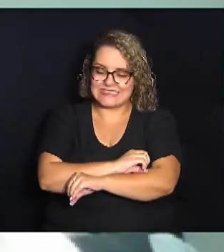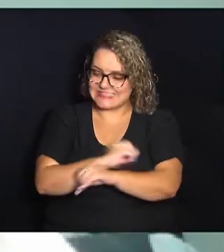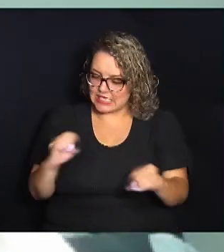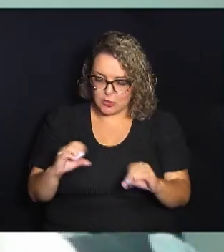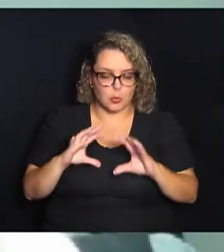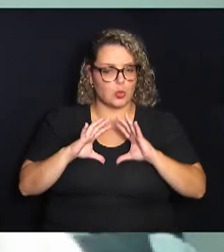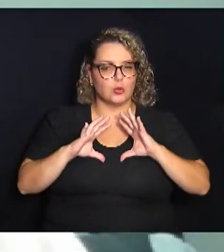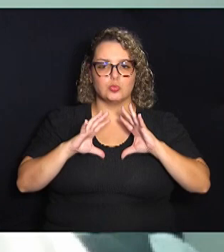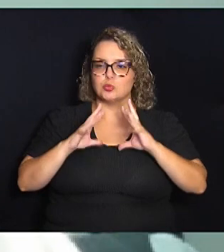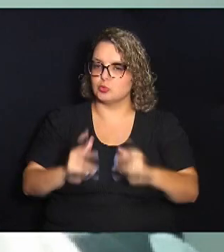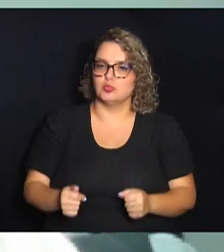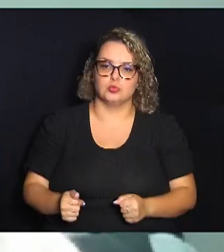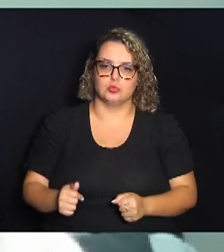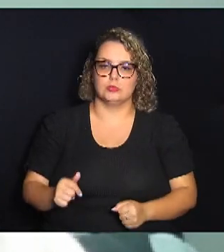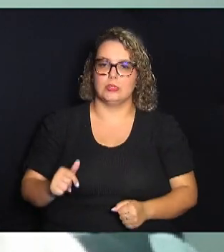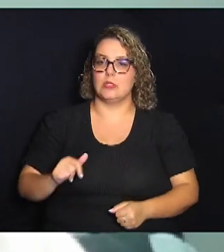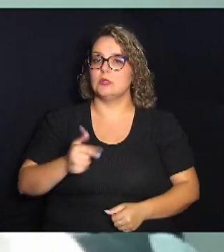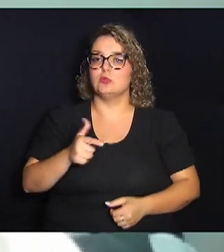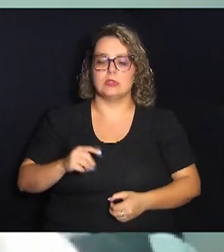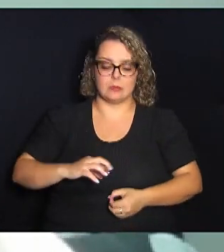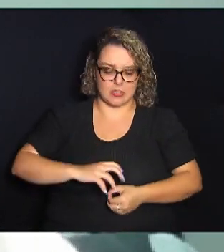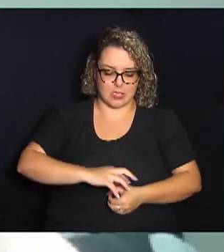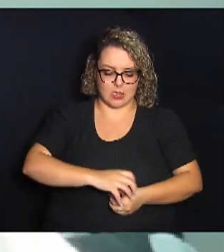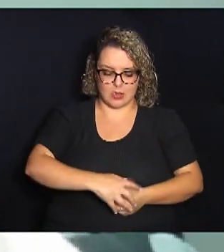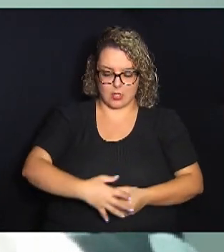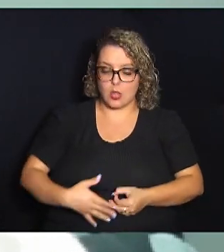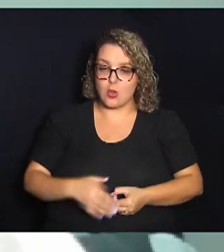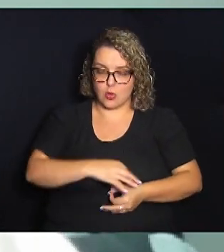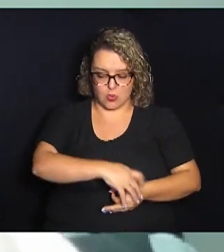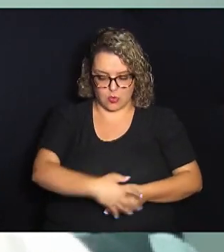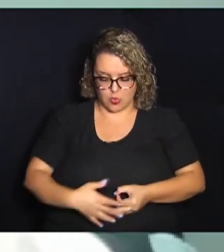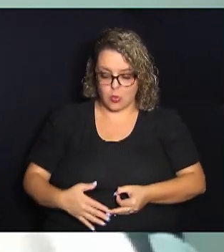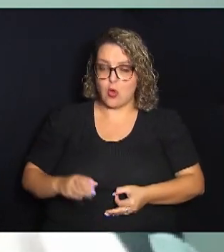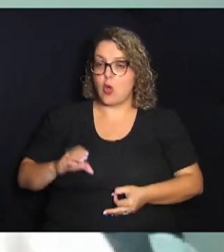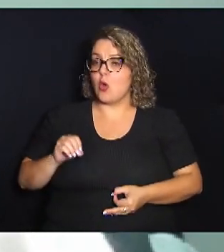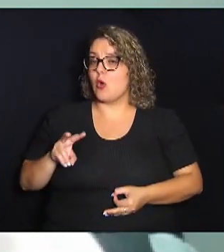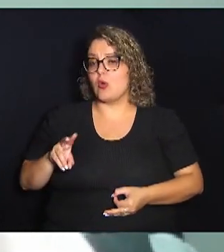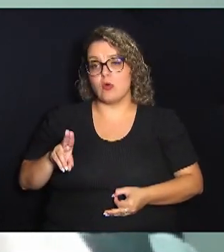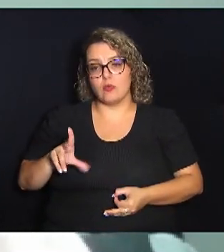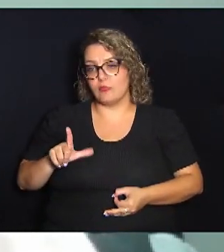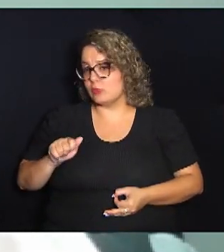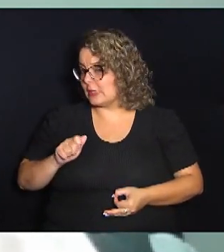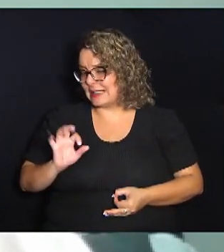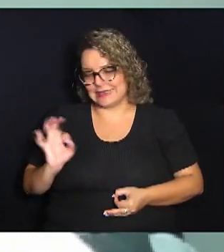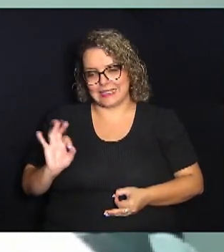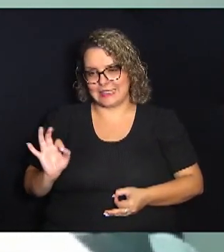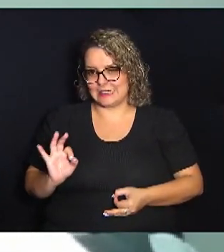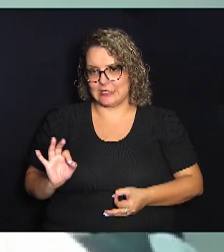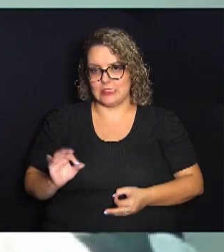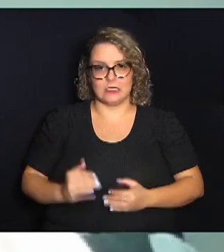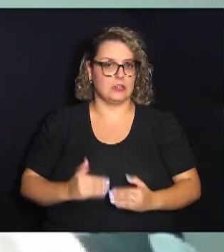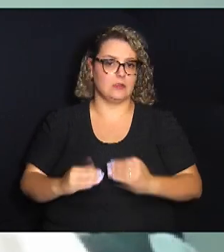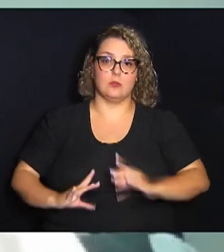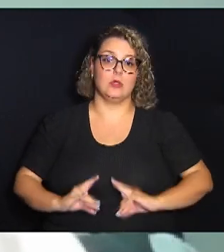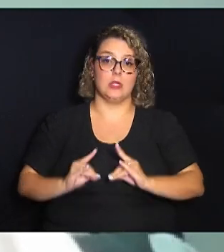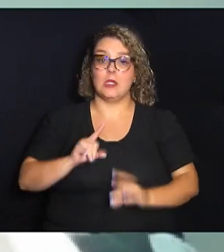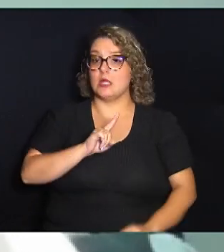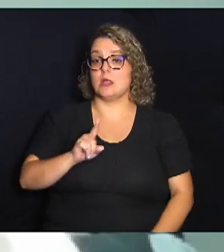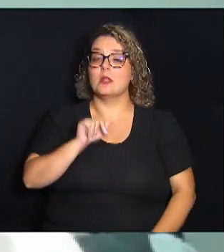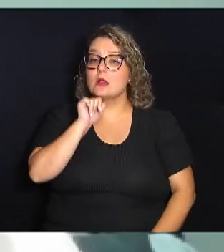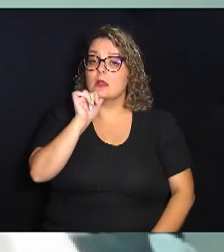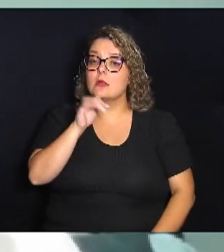totalmente, você não ovula, não produz hormônios e automaticamente não menstrua.